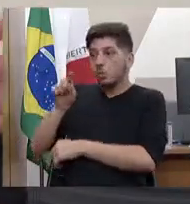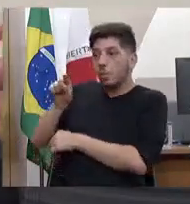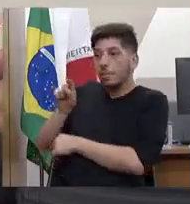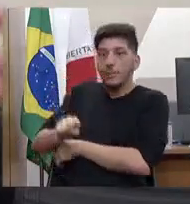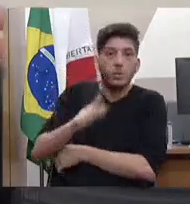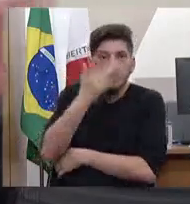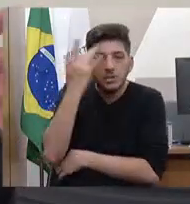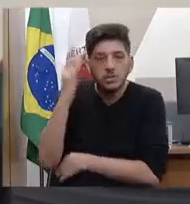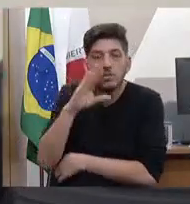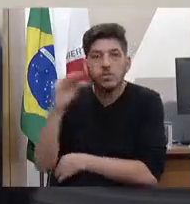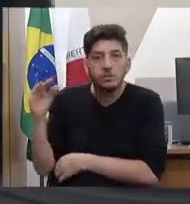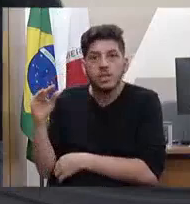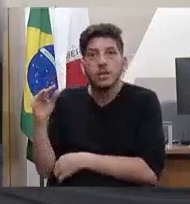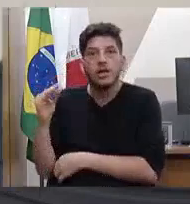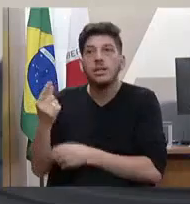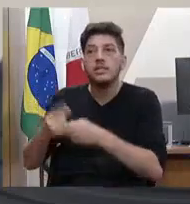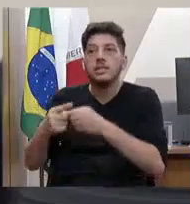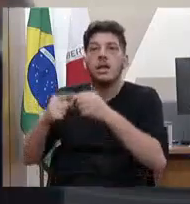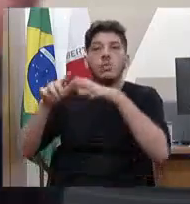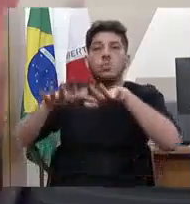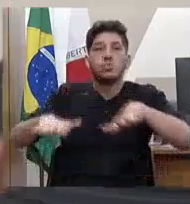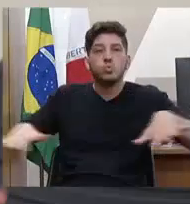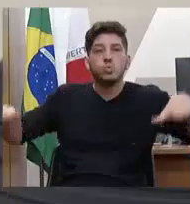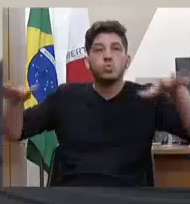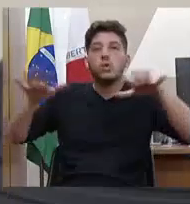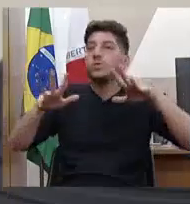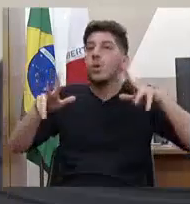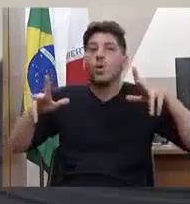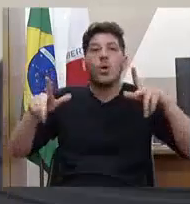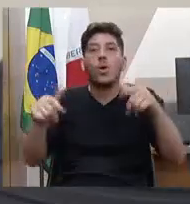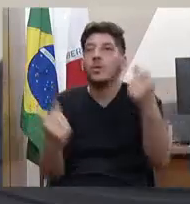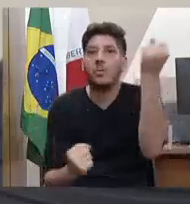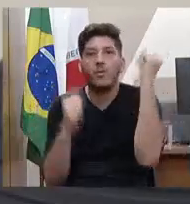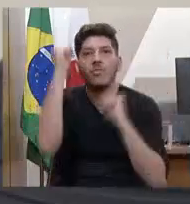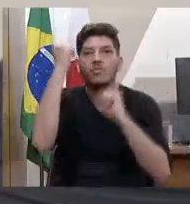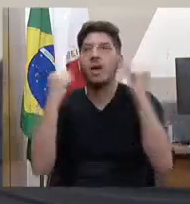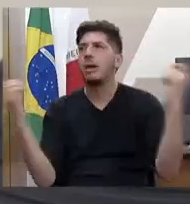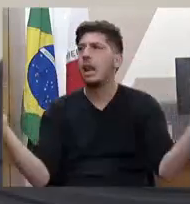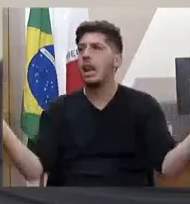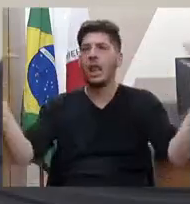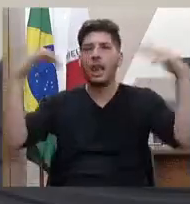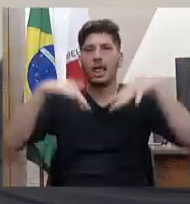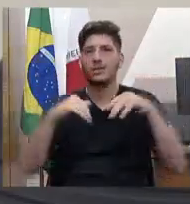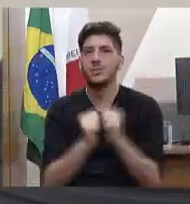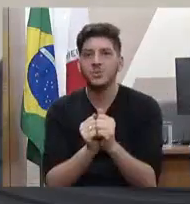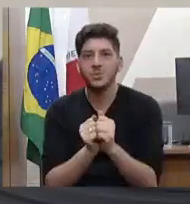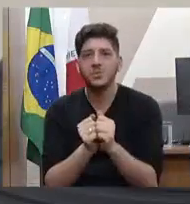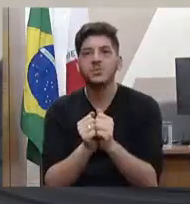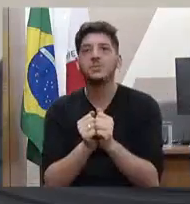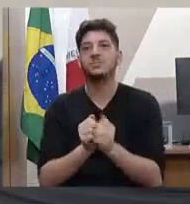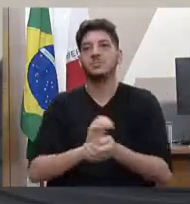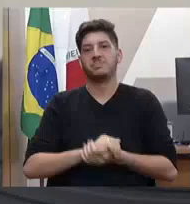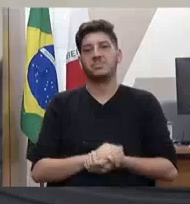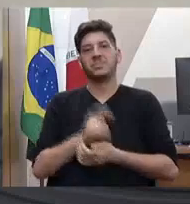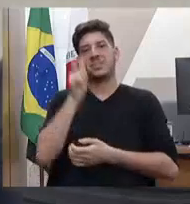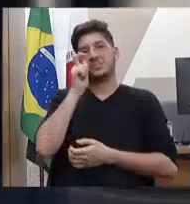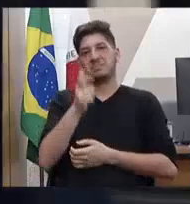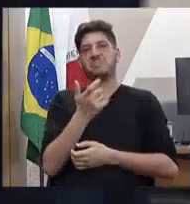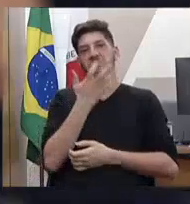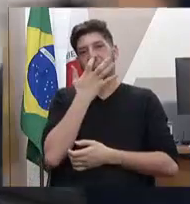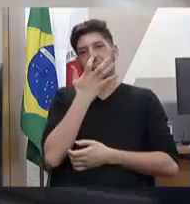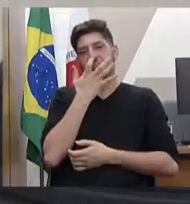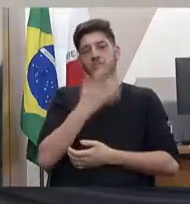de Rodeiro trabalha todo mundo dentro de uma fábrica o negócio impressionante